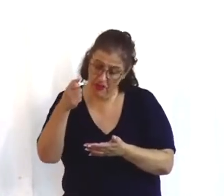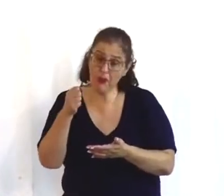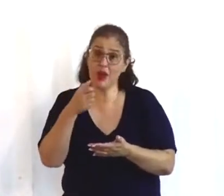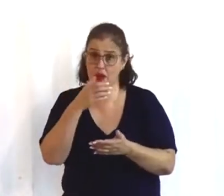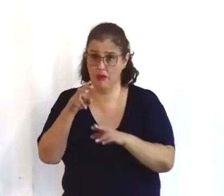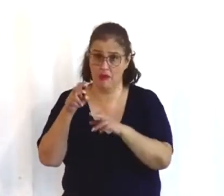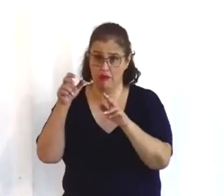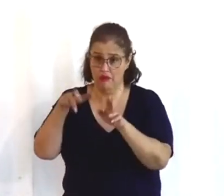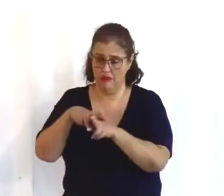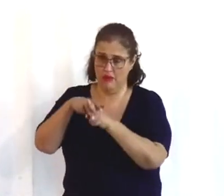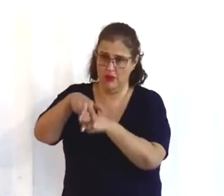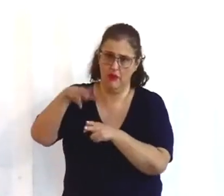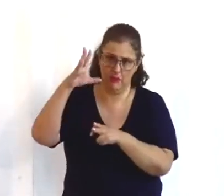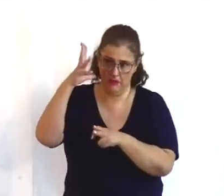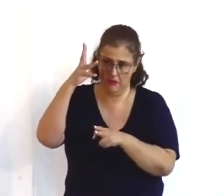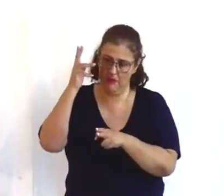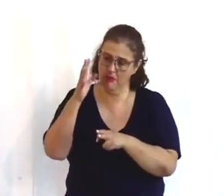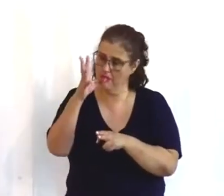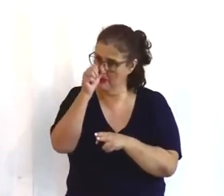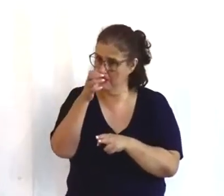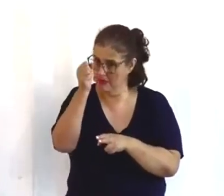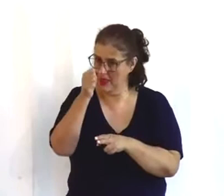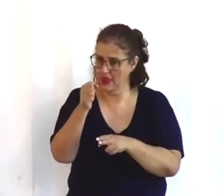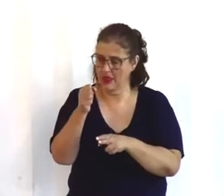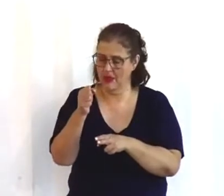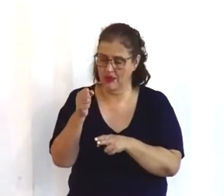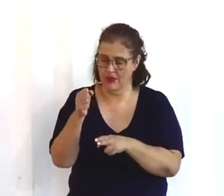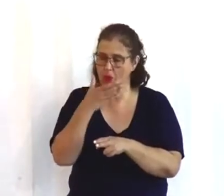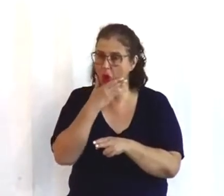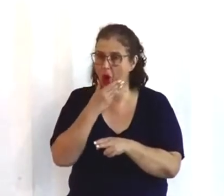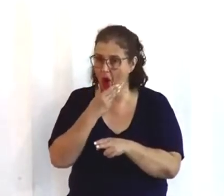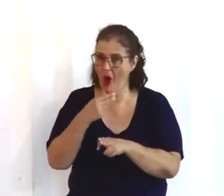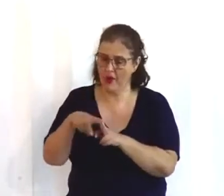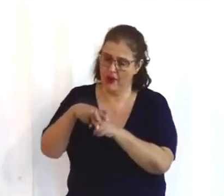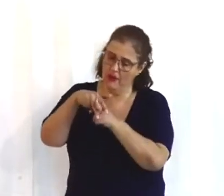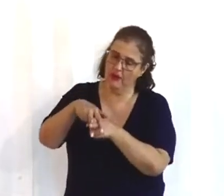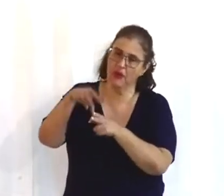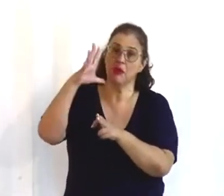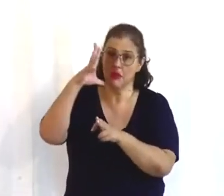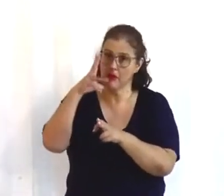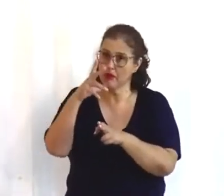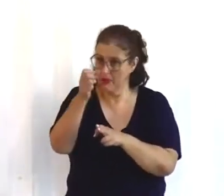anticristo. Particularmente eu não entendo assim. Outros chegam